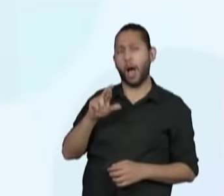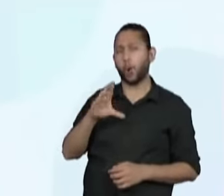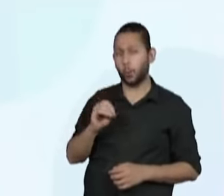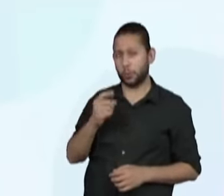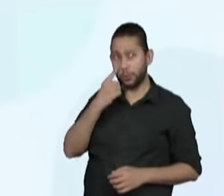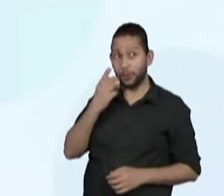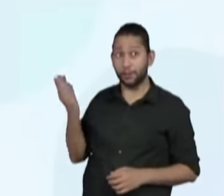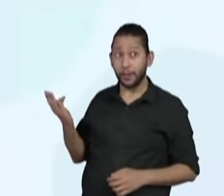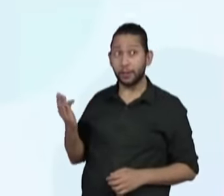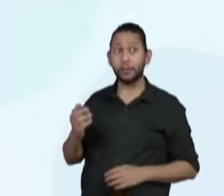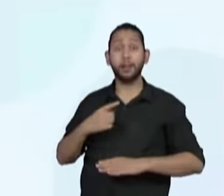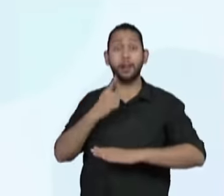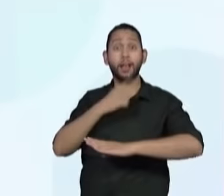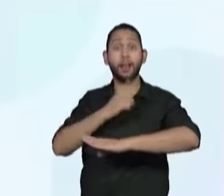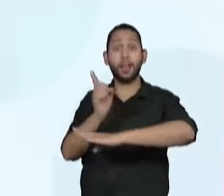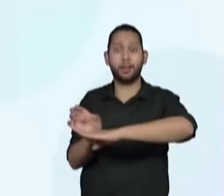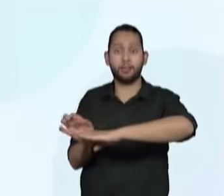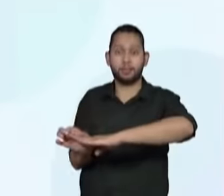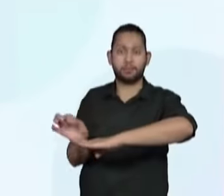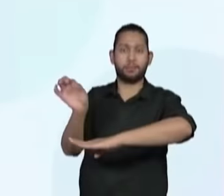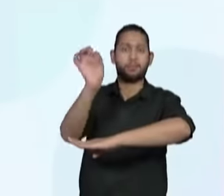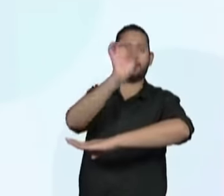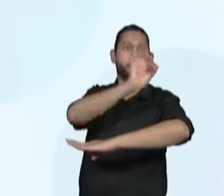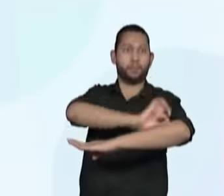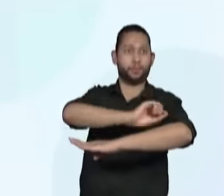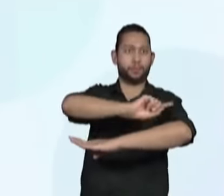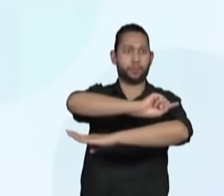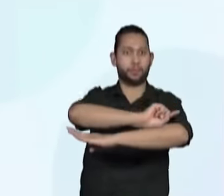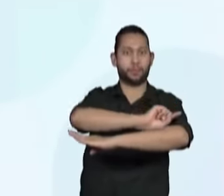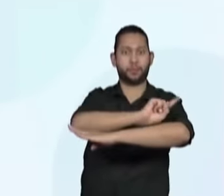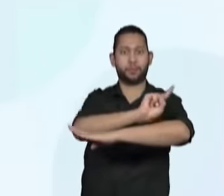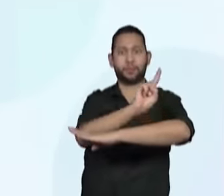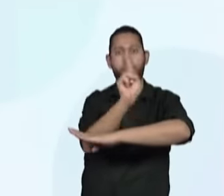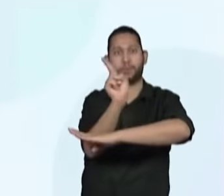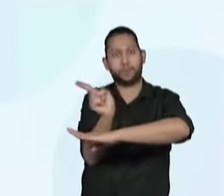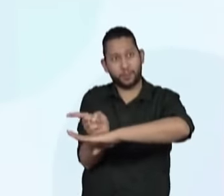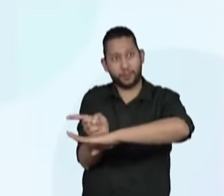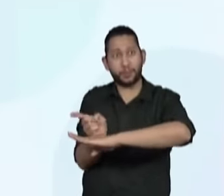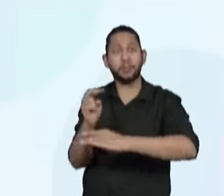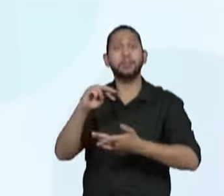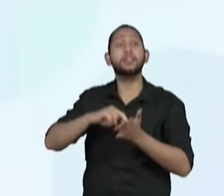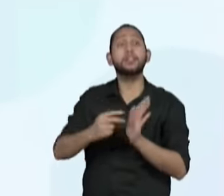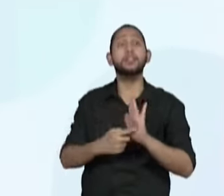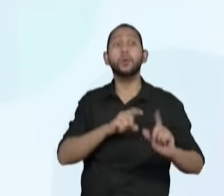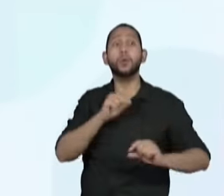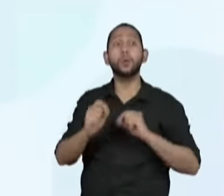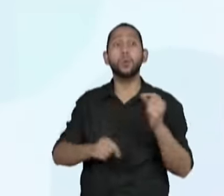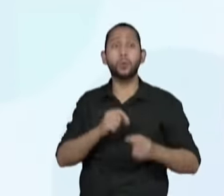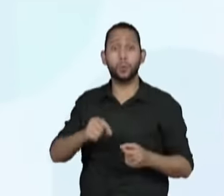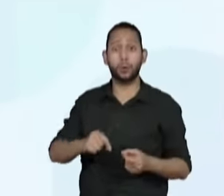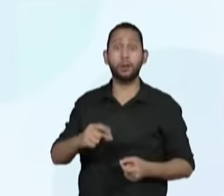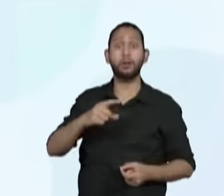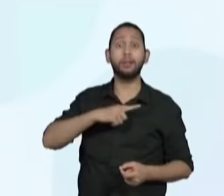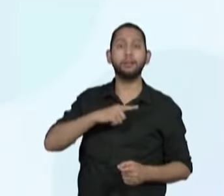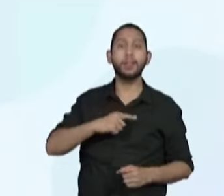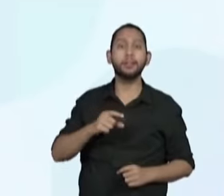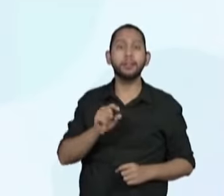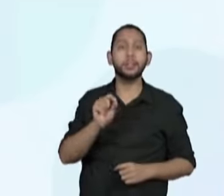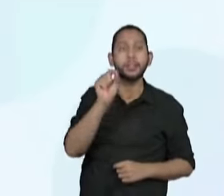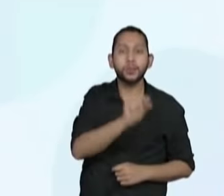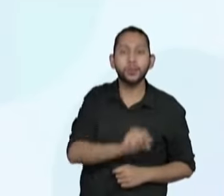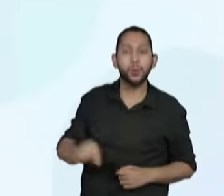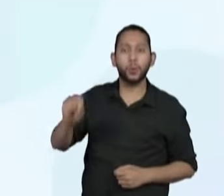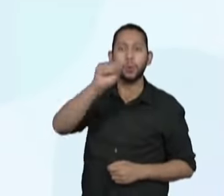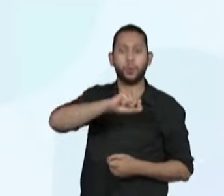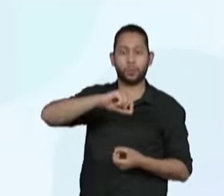as características dele, onde, né, a função F aí é igual à metade, né, da flecha, todos os demais arcos